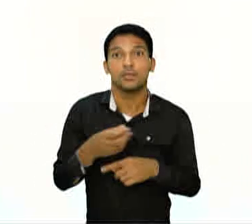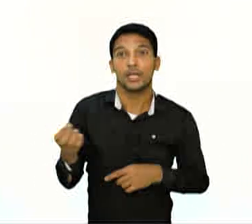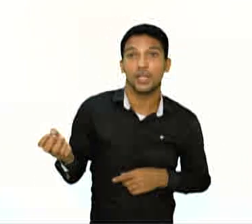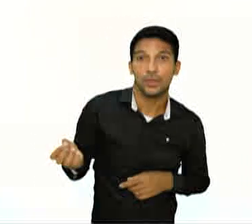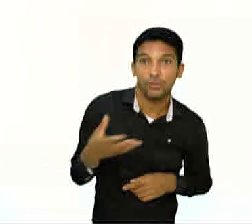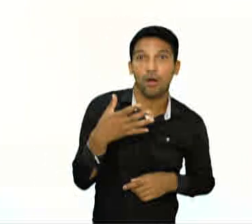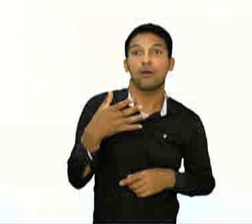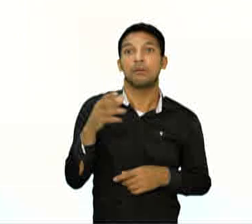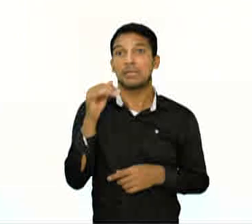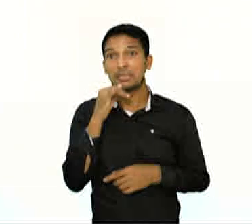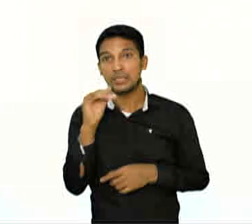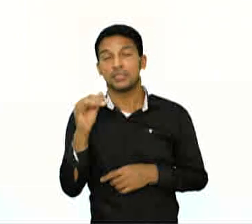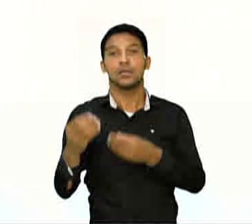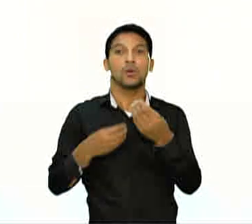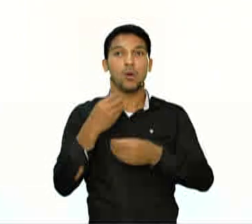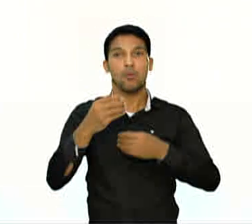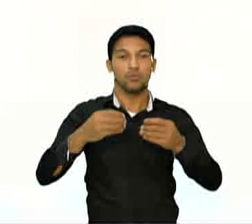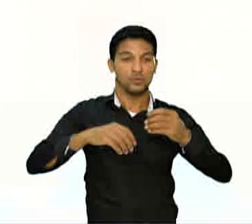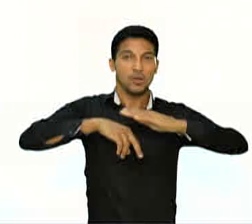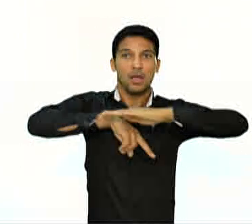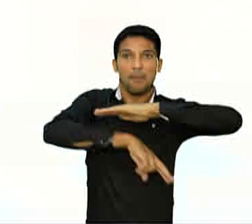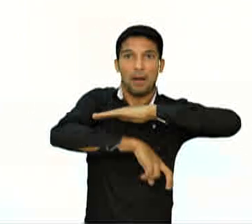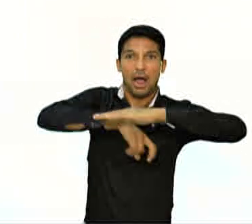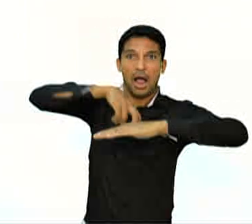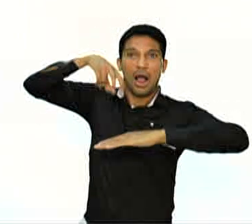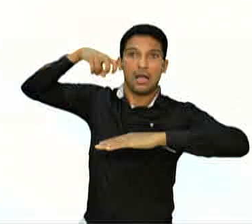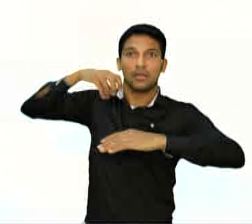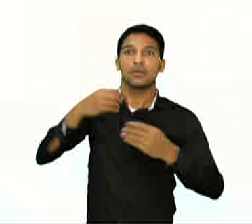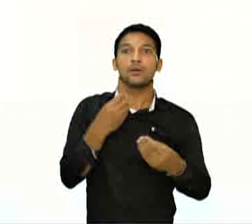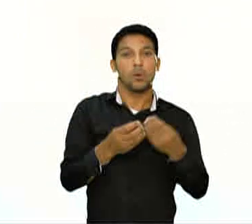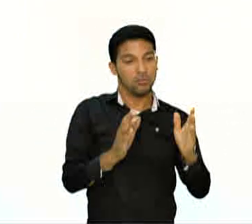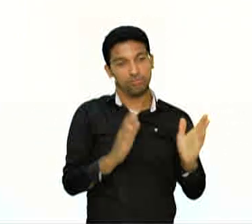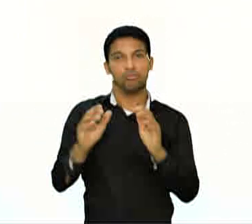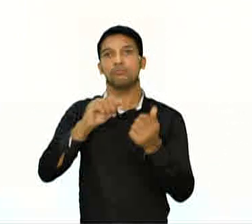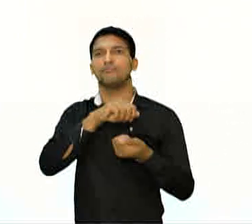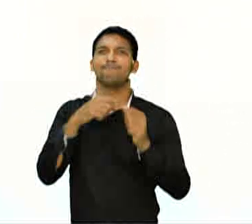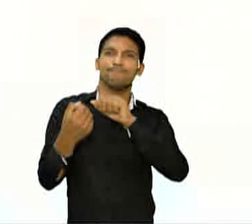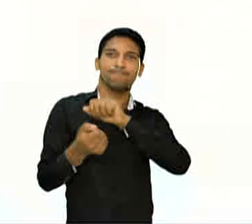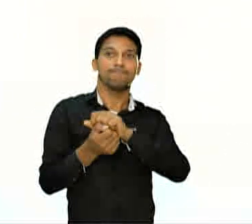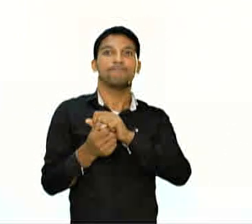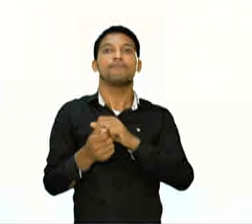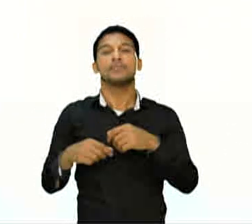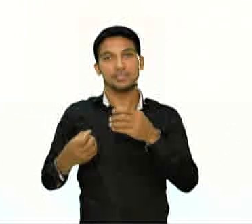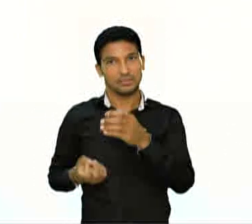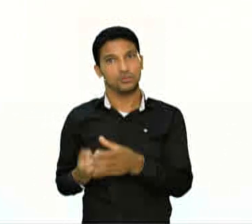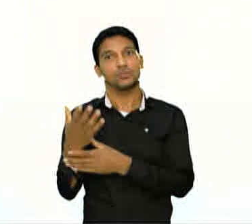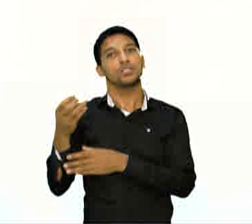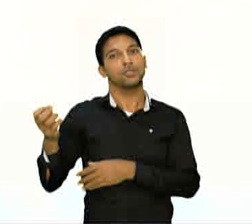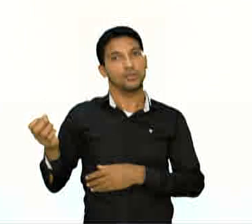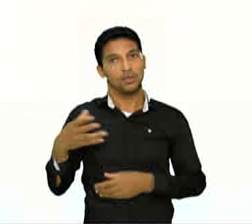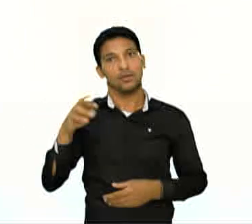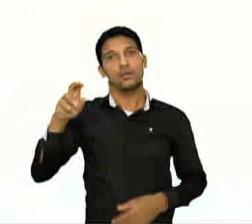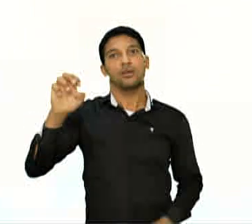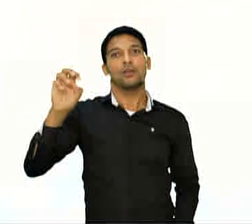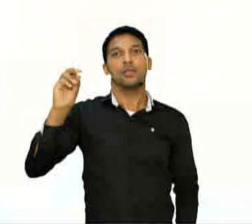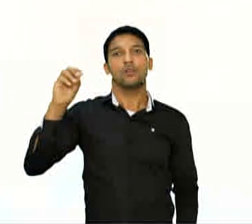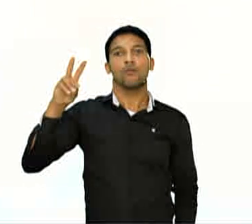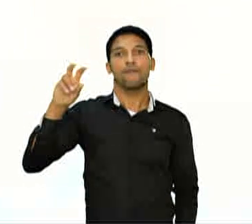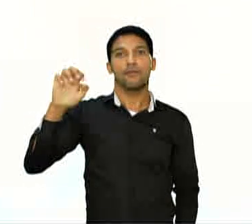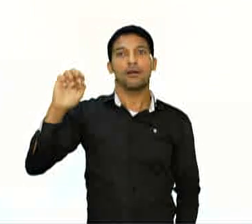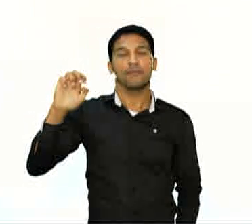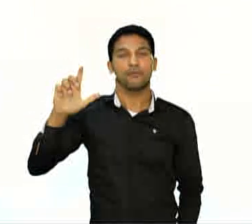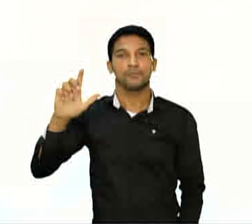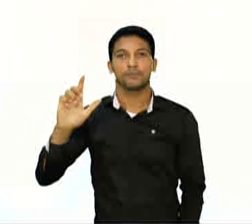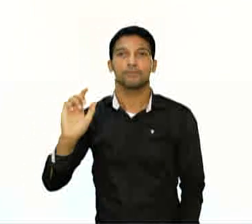como alternativa importante para superar dois problemas atuais. A escassez de fontes não renováveis de energia,